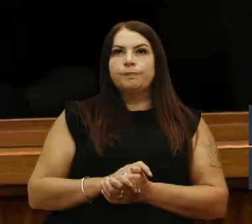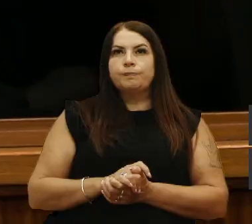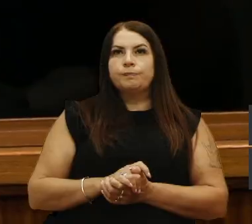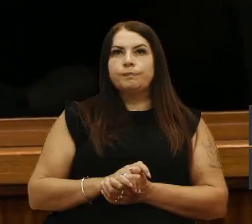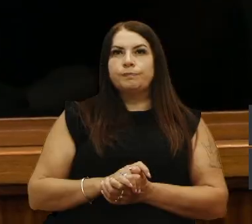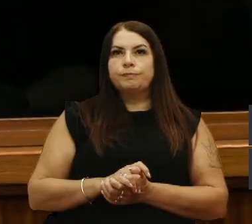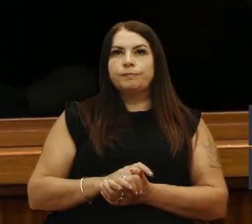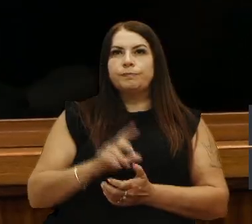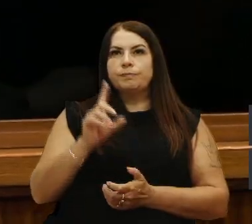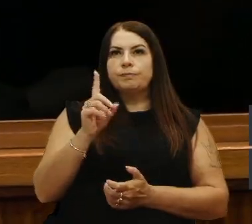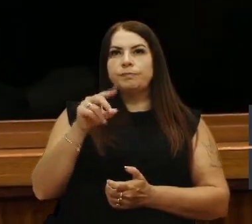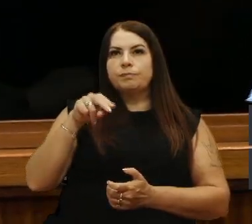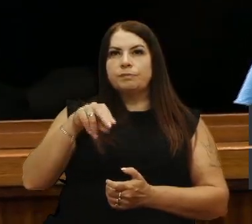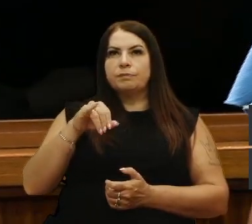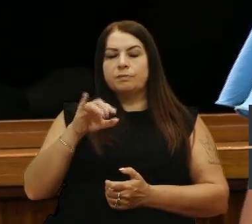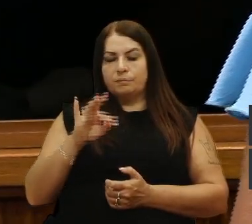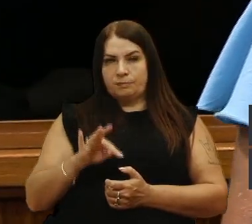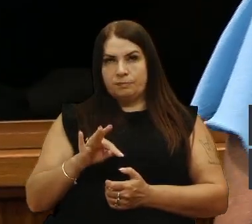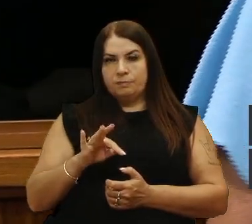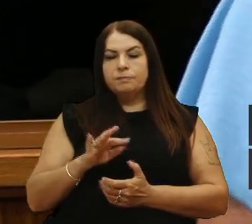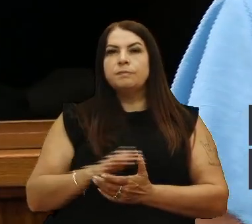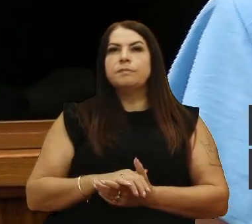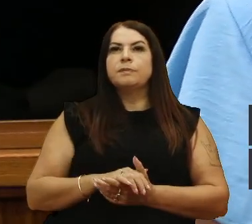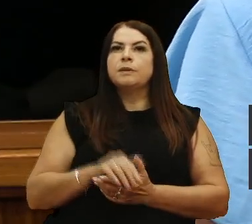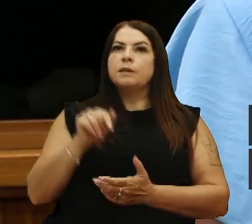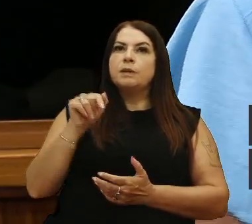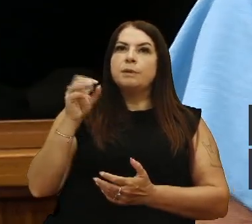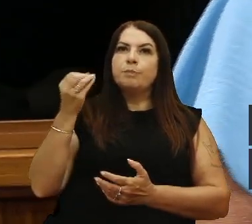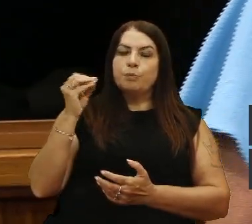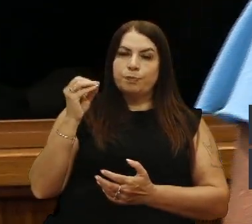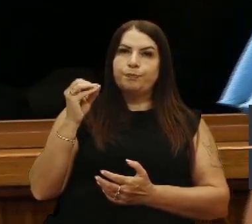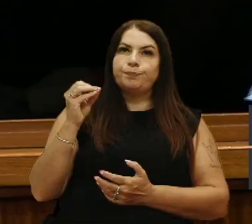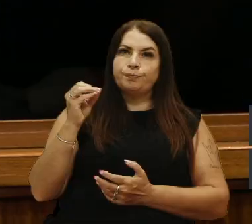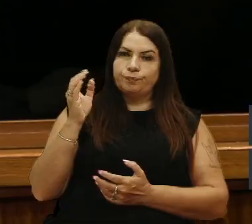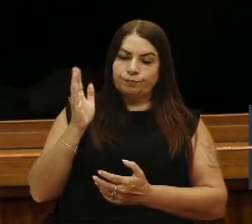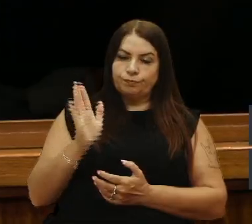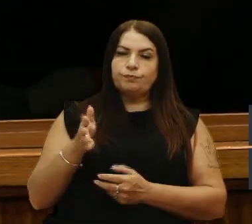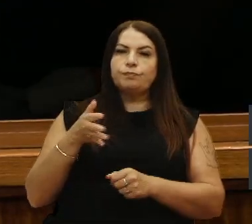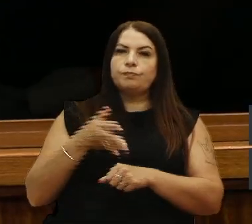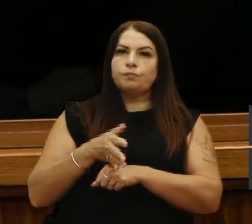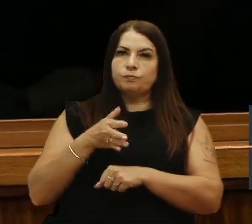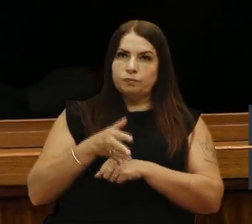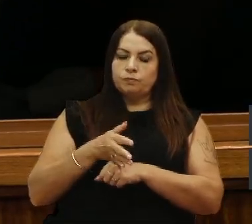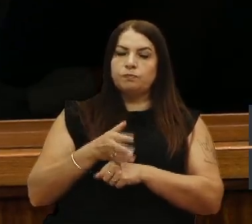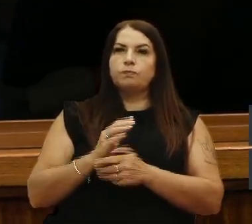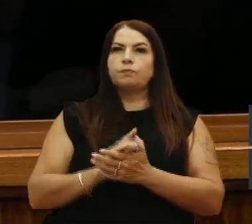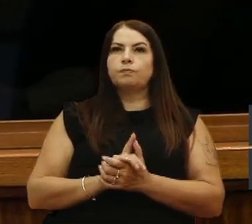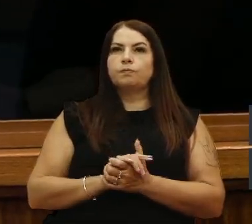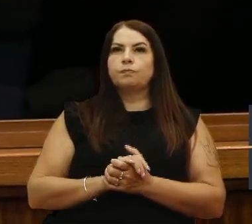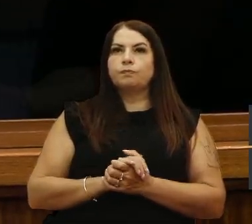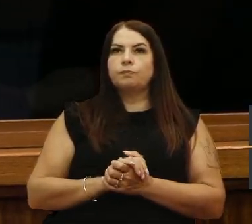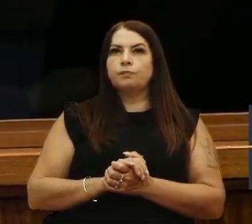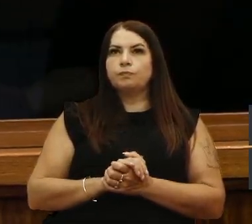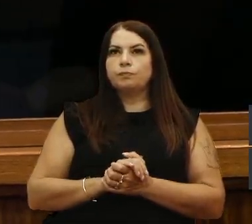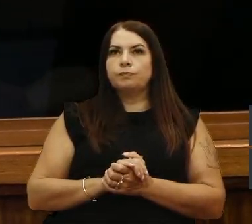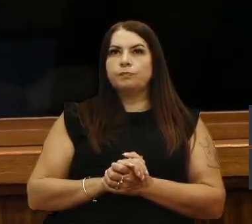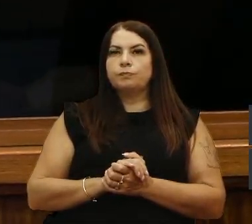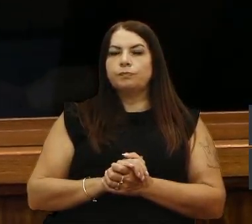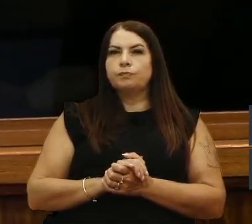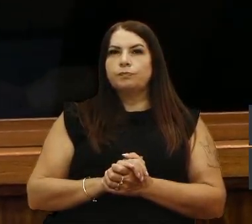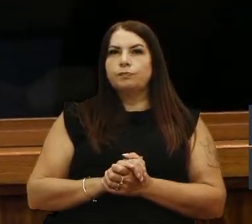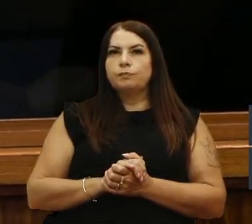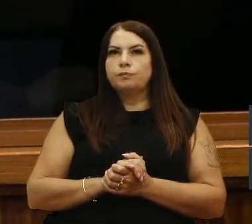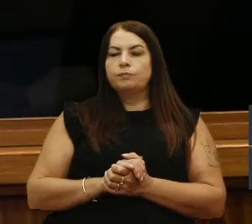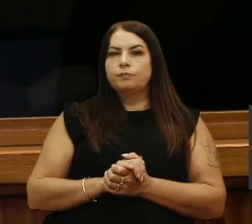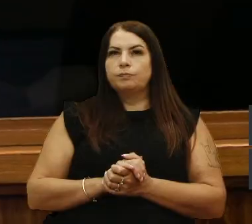para o DENIT, aqui em Porto Alegre, nós participamos daquela questão do